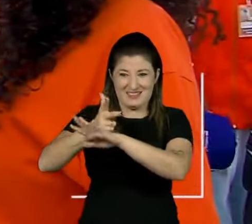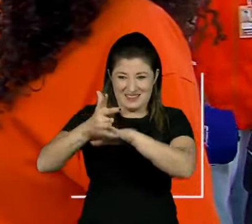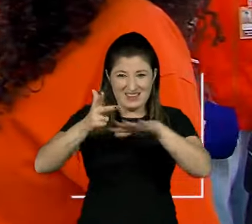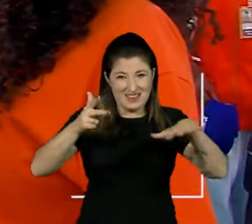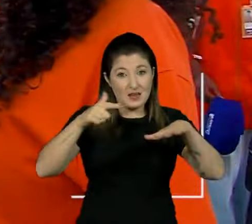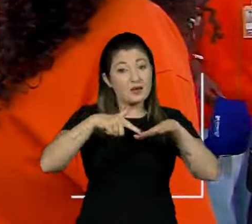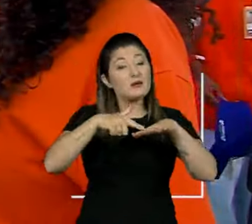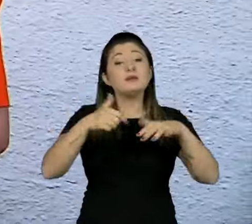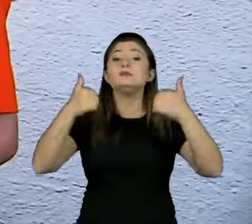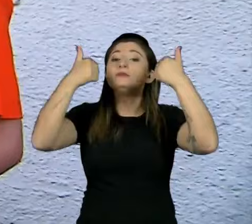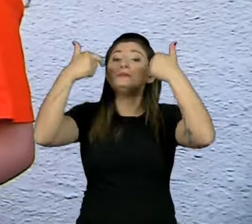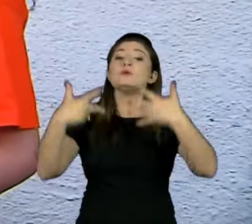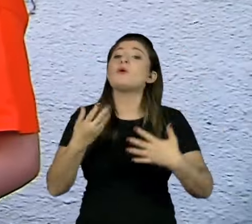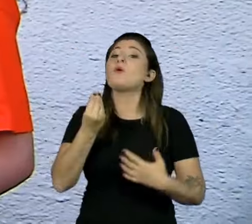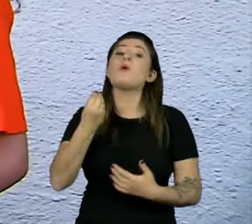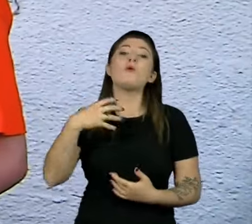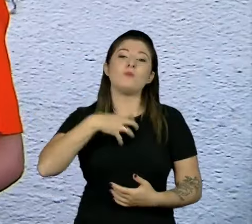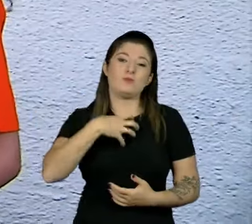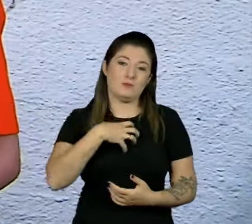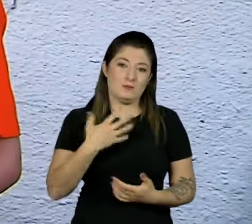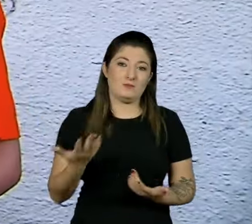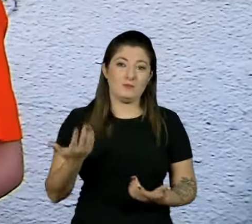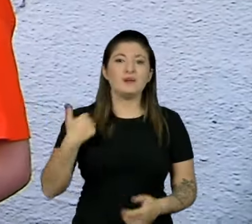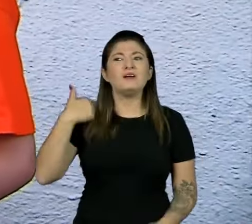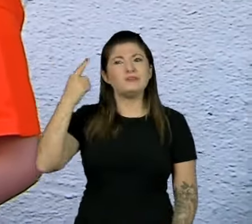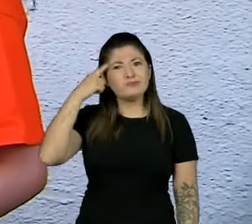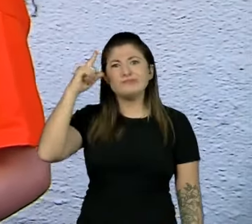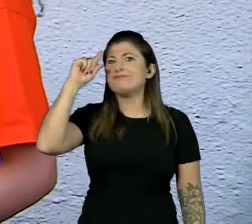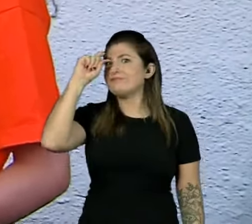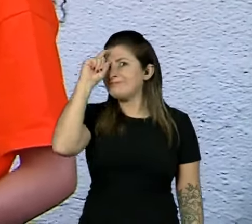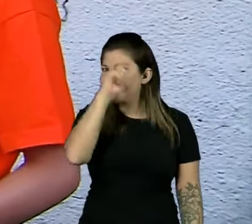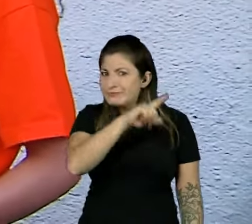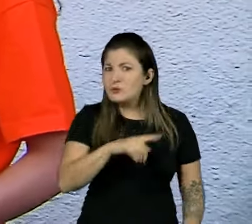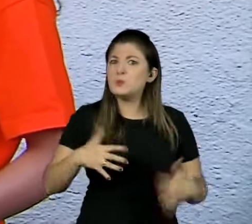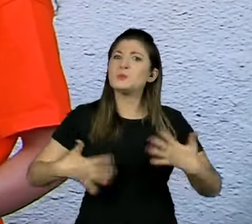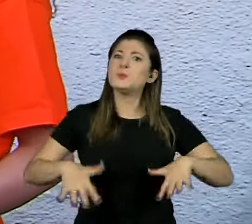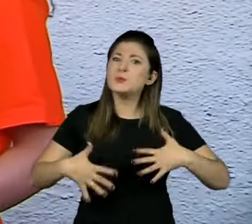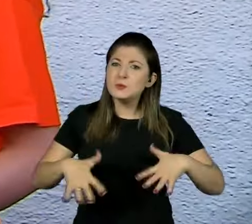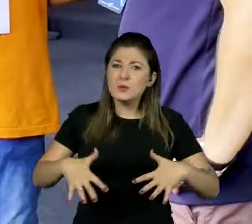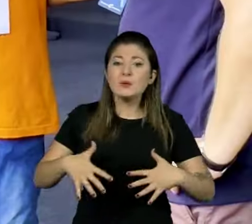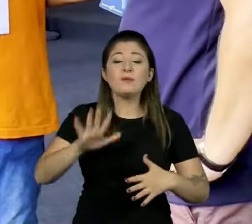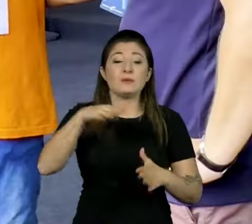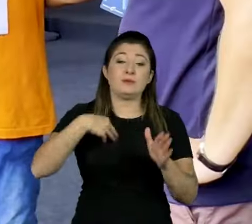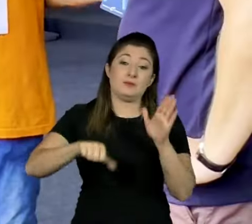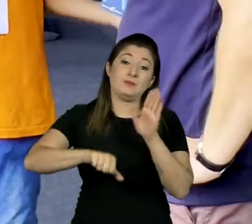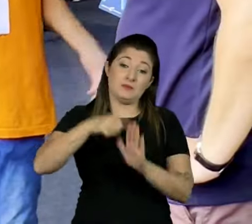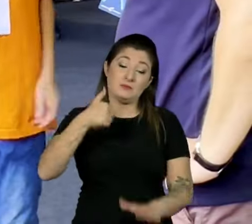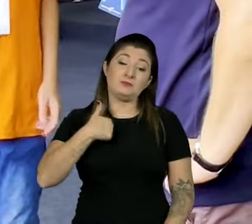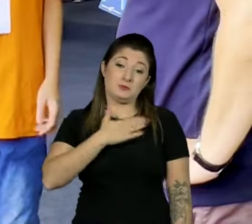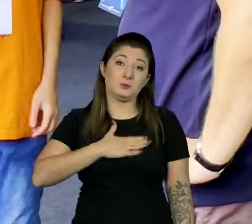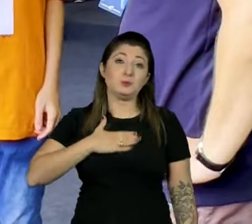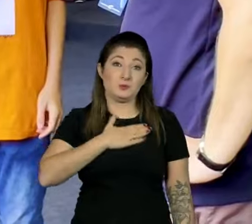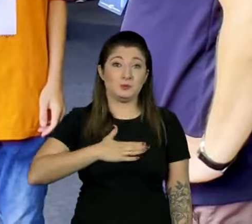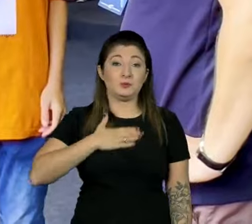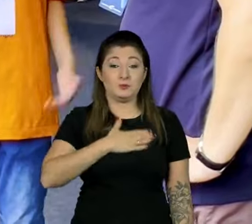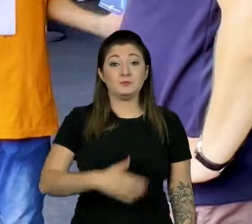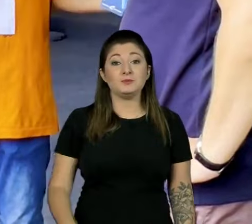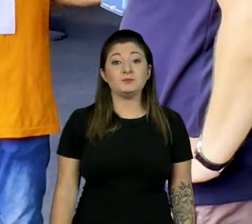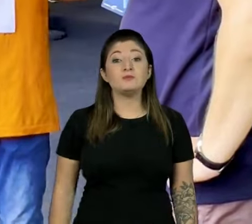primeira vez esse ano. Eu achei muito difícil, muito mesmo, pois era a minha primeira vez, mas eu gostei. A gente nunca foi com